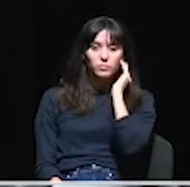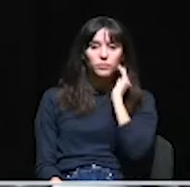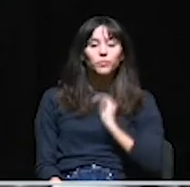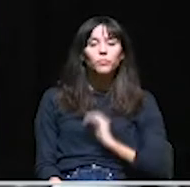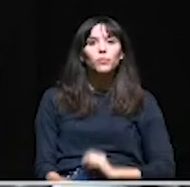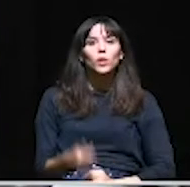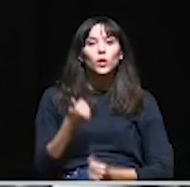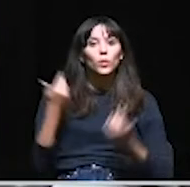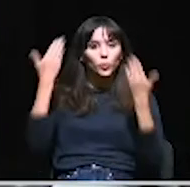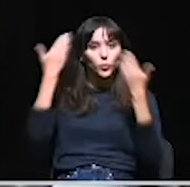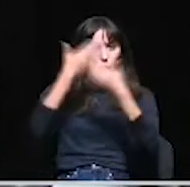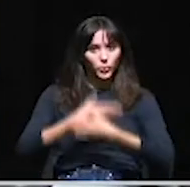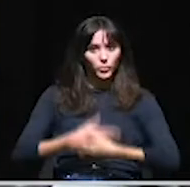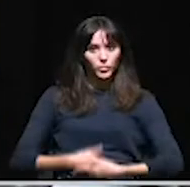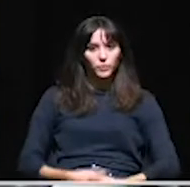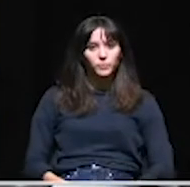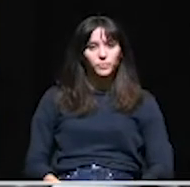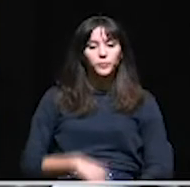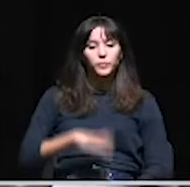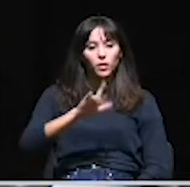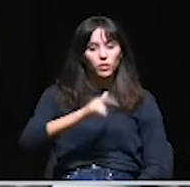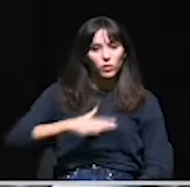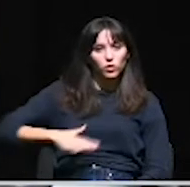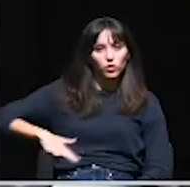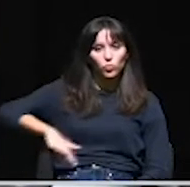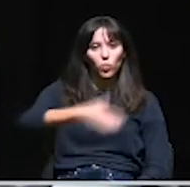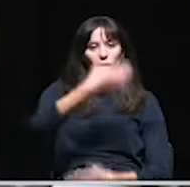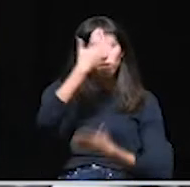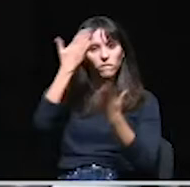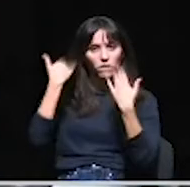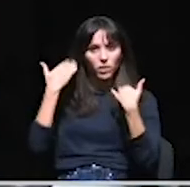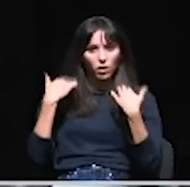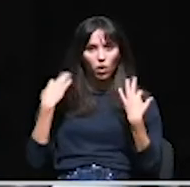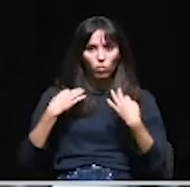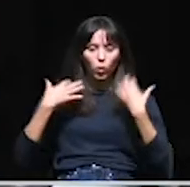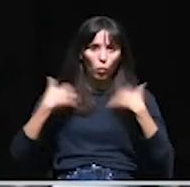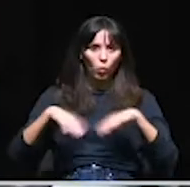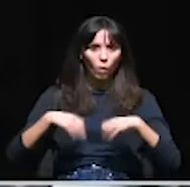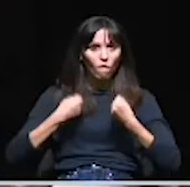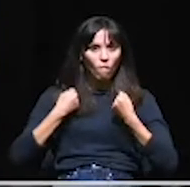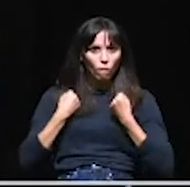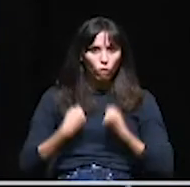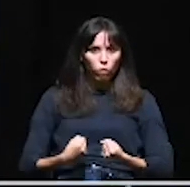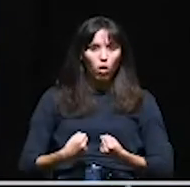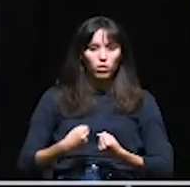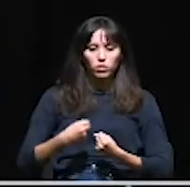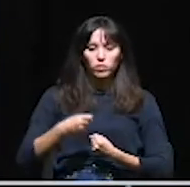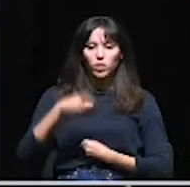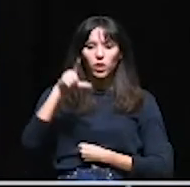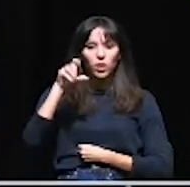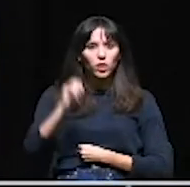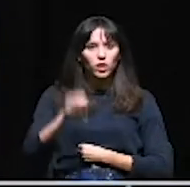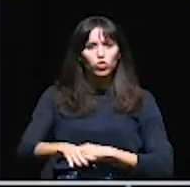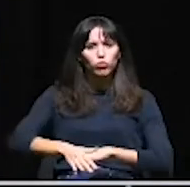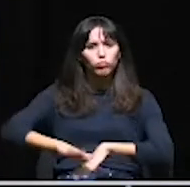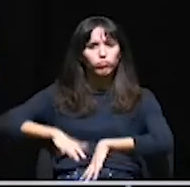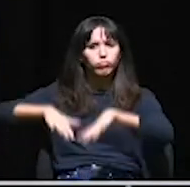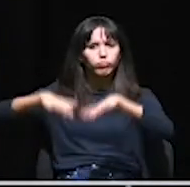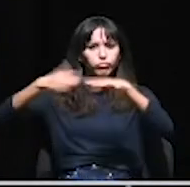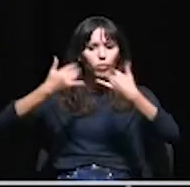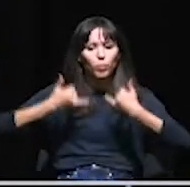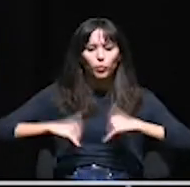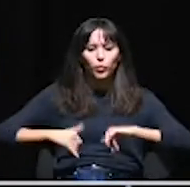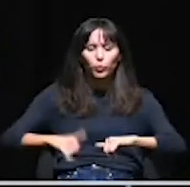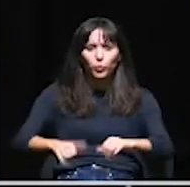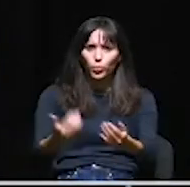Muito boa noite. Em Lisboa, este verão foi marcado pela acumulação de lixo, pela falta de